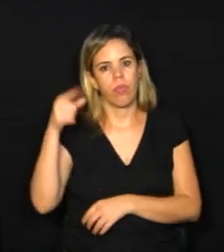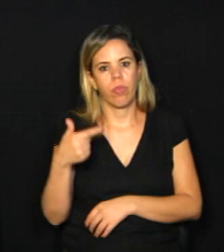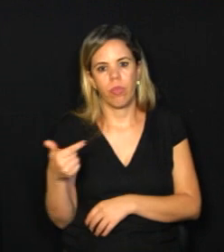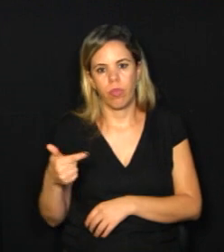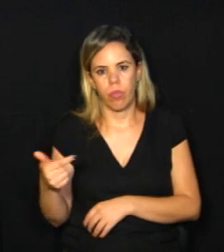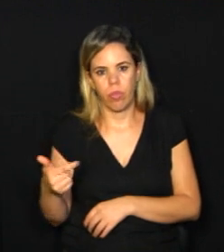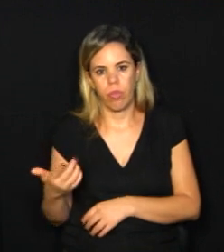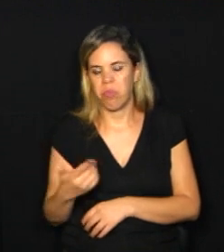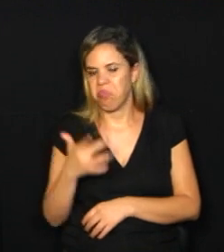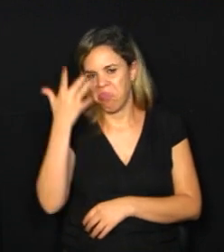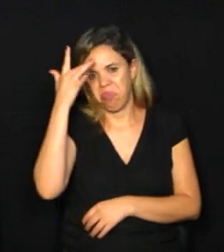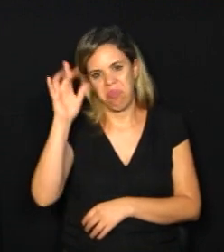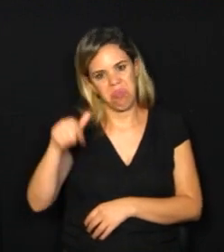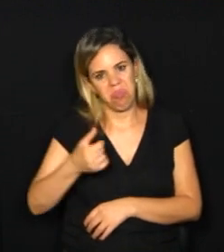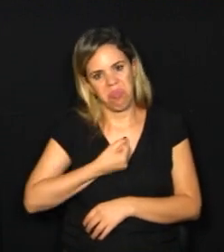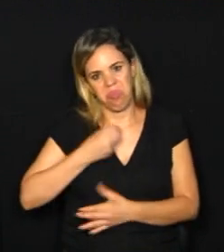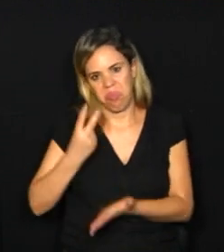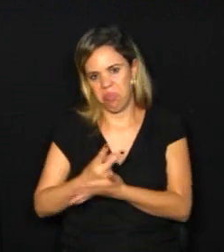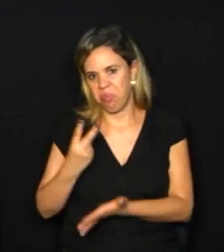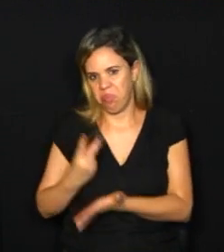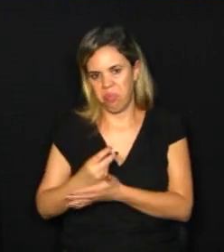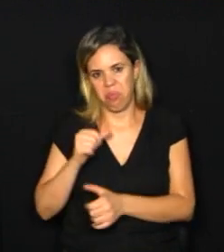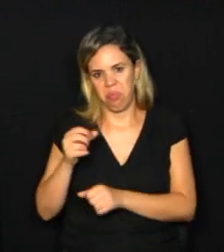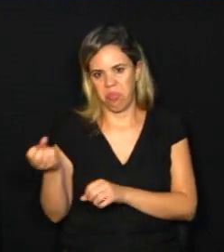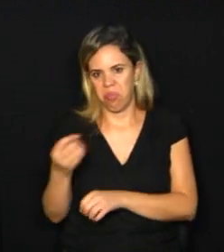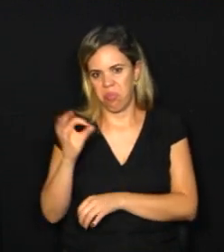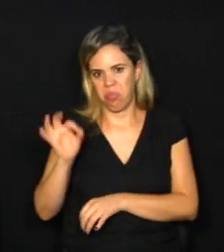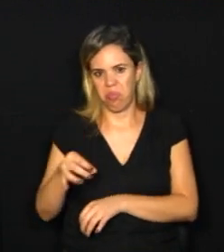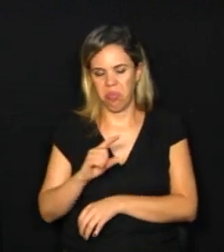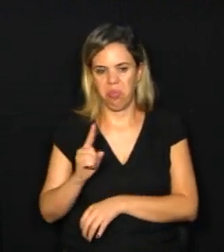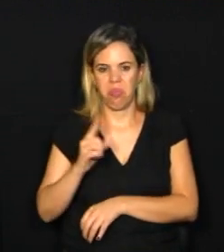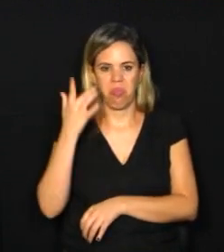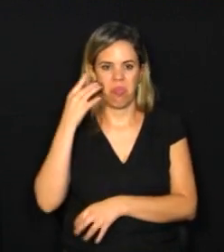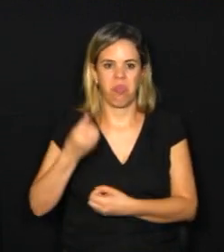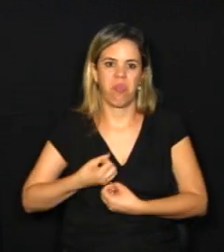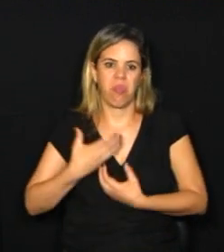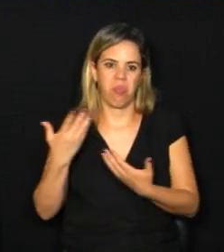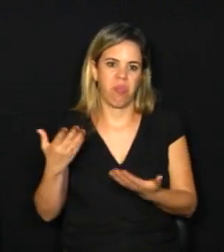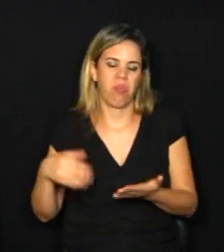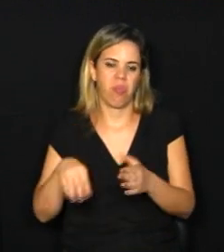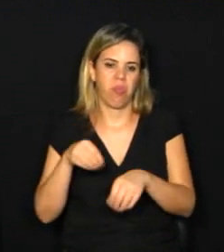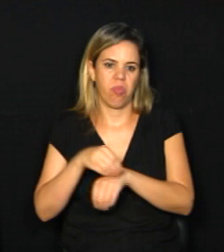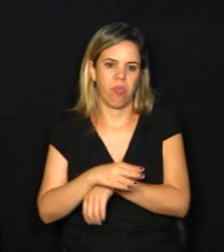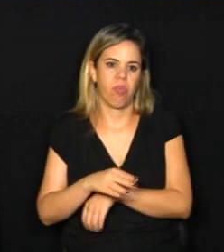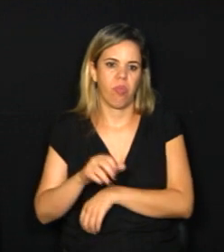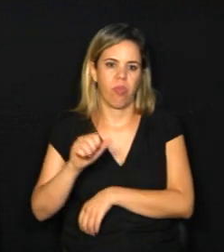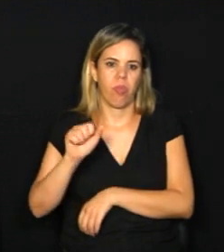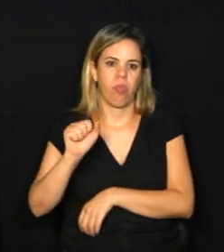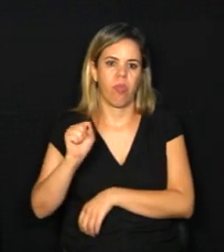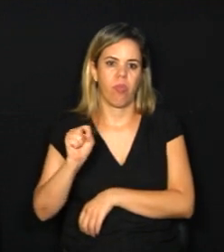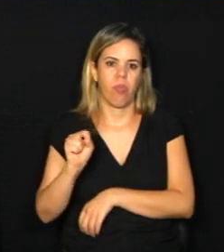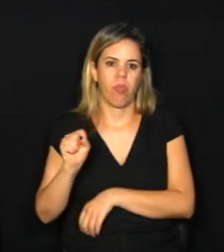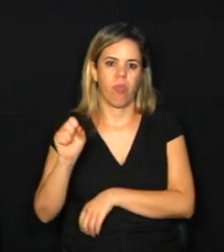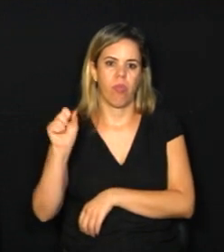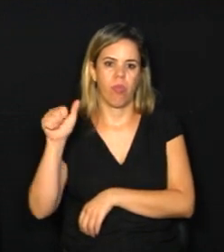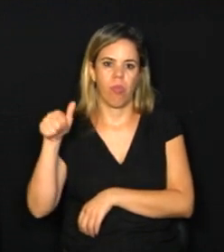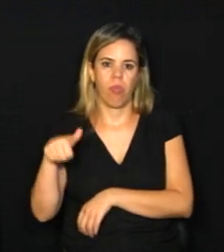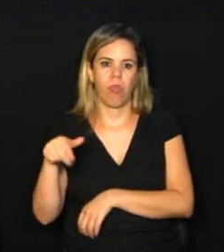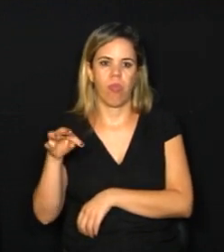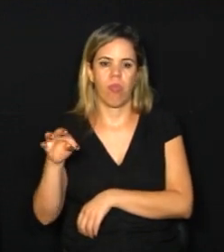Coelho, a gente não sabe se esse número está atualizado ou não, devido às informações que eu já passei. Santo Antônio de Posse, 11